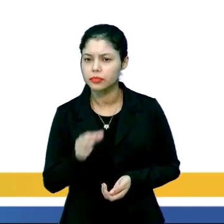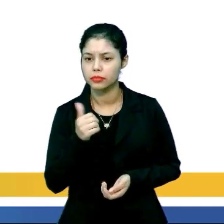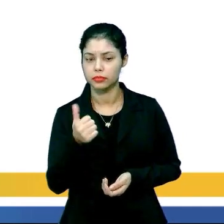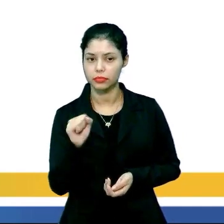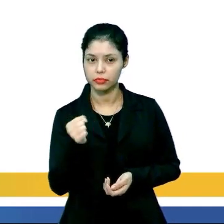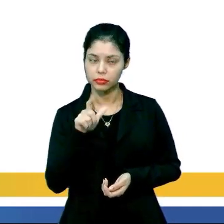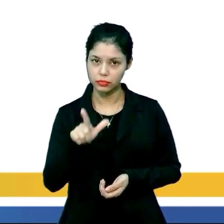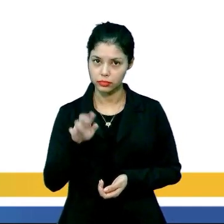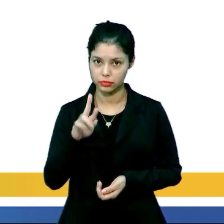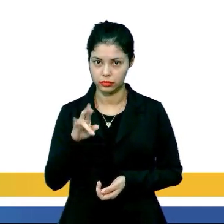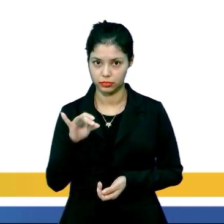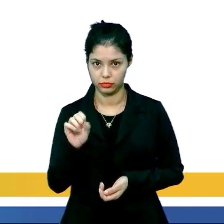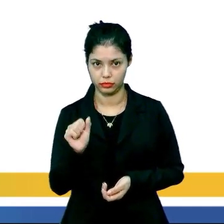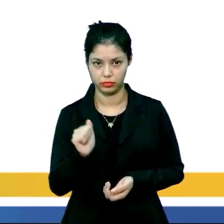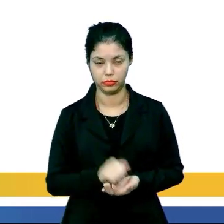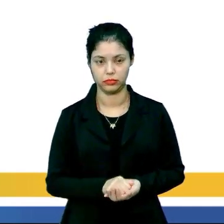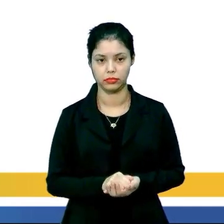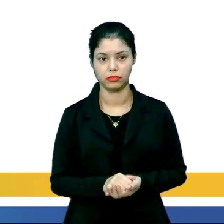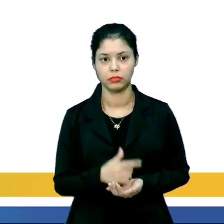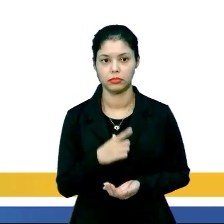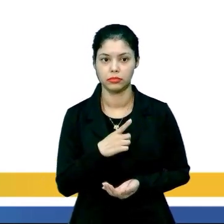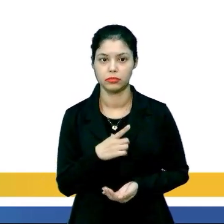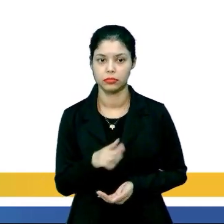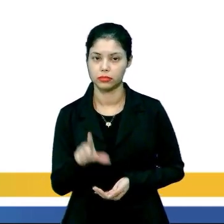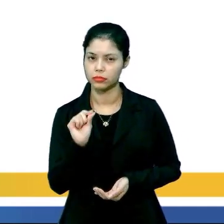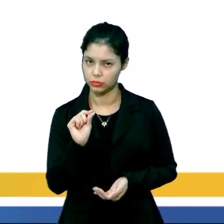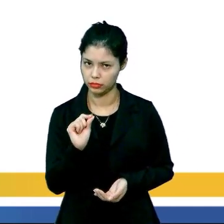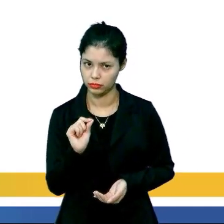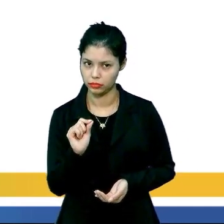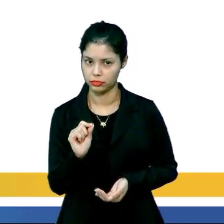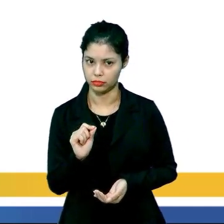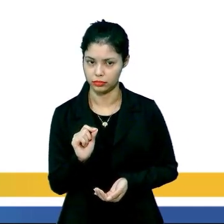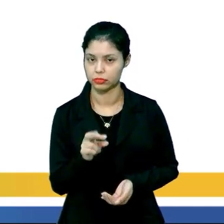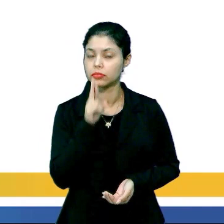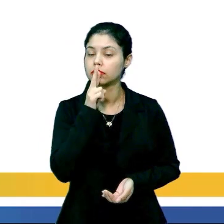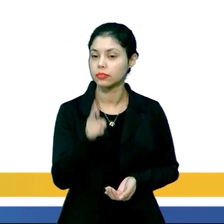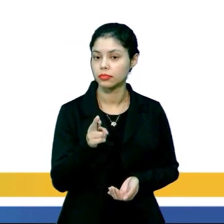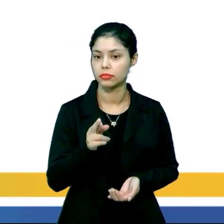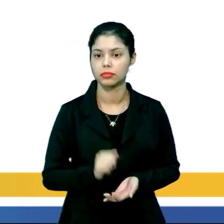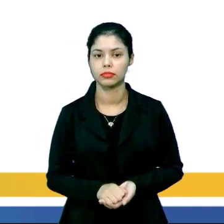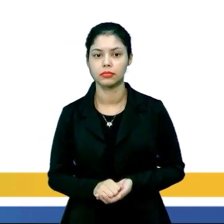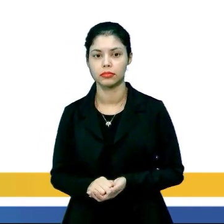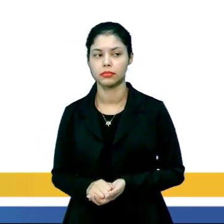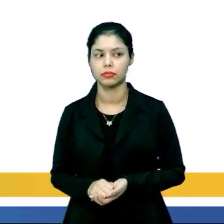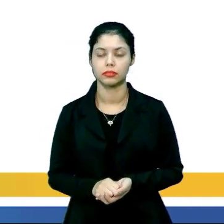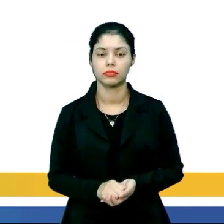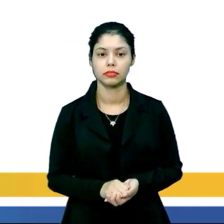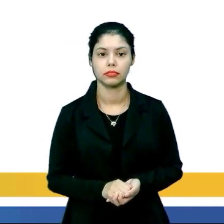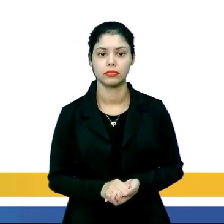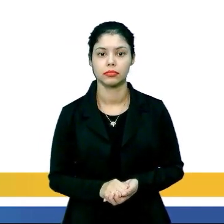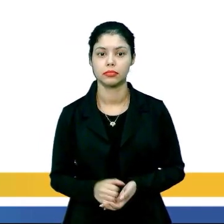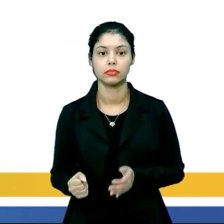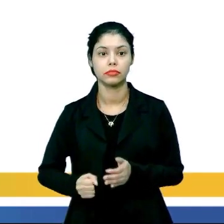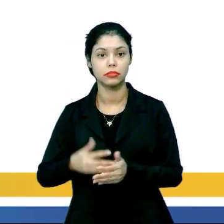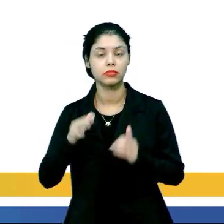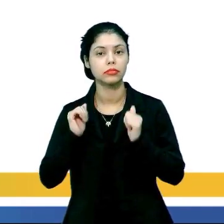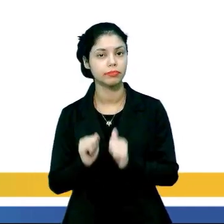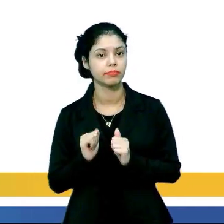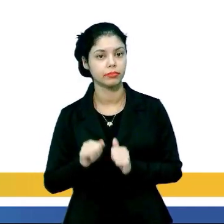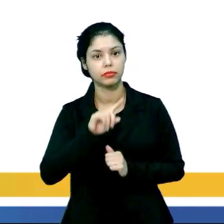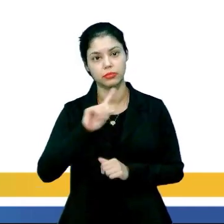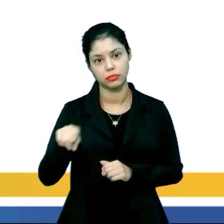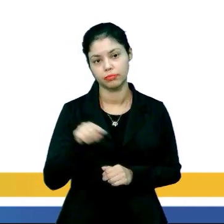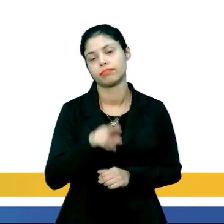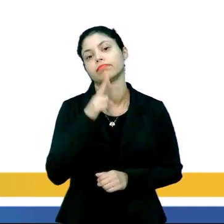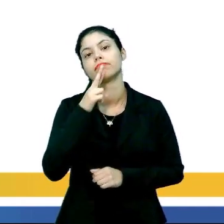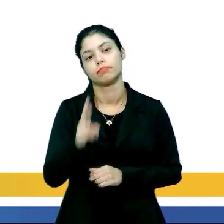seria 18 litros. Tem uma alternativa que está com essa resposta. Muitos poderiam